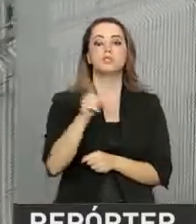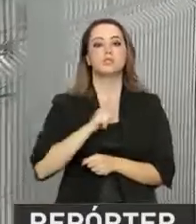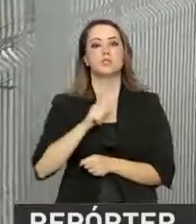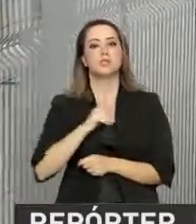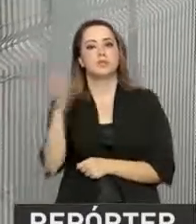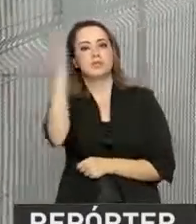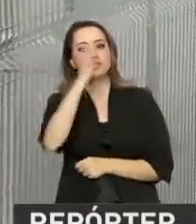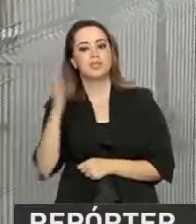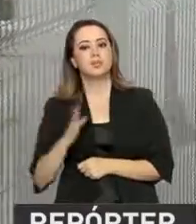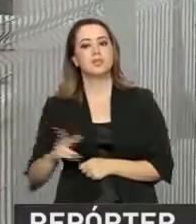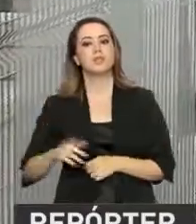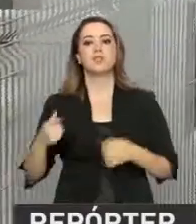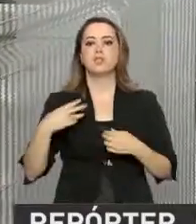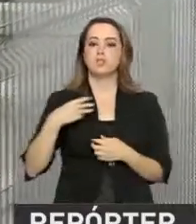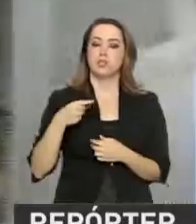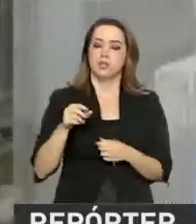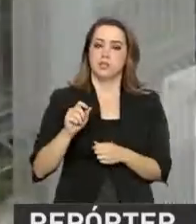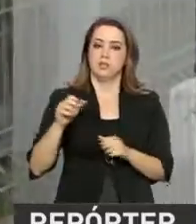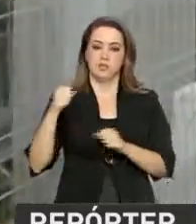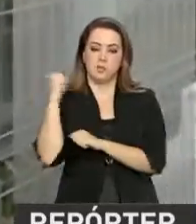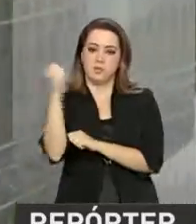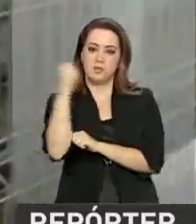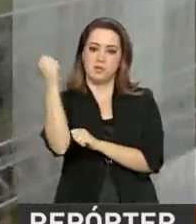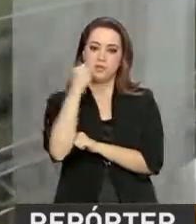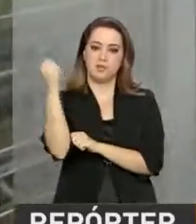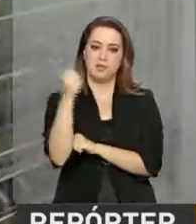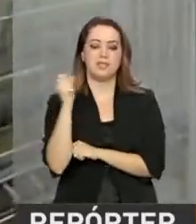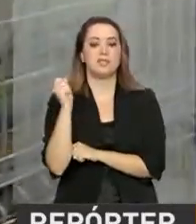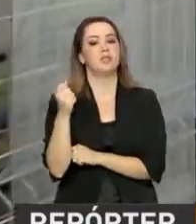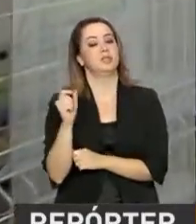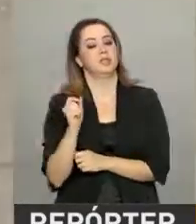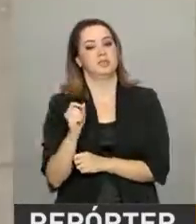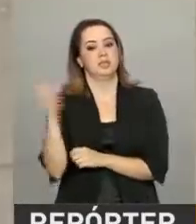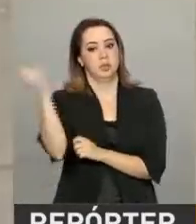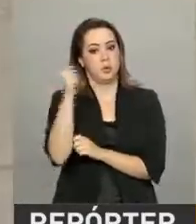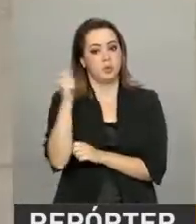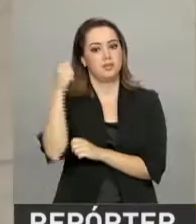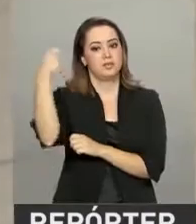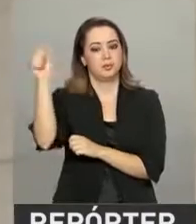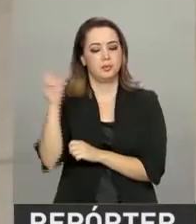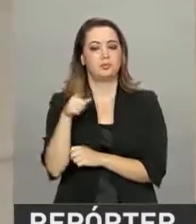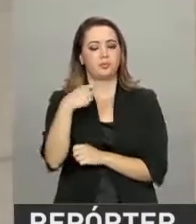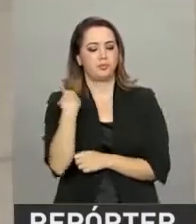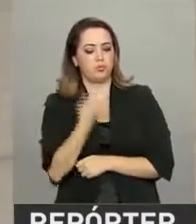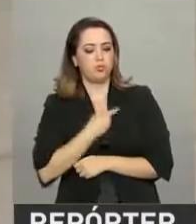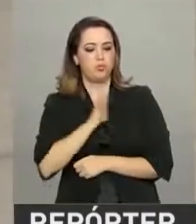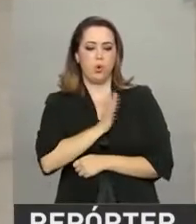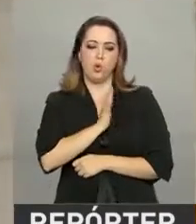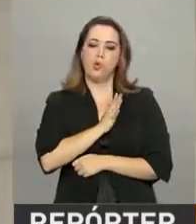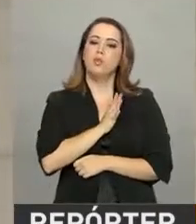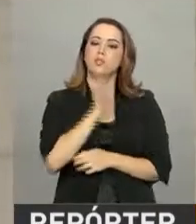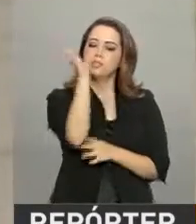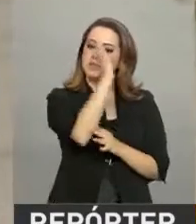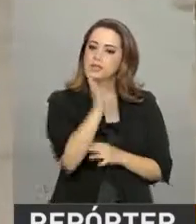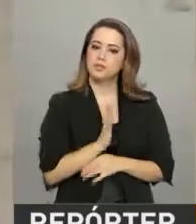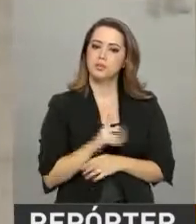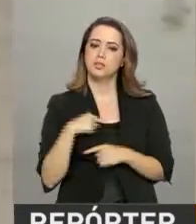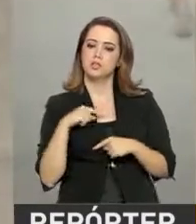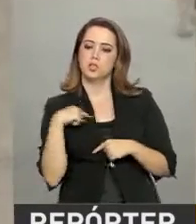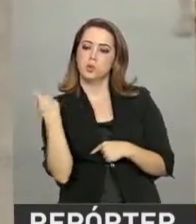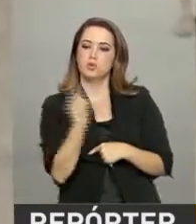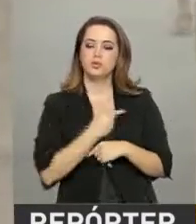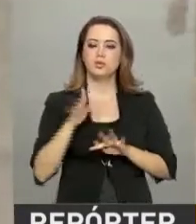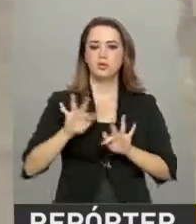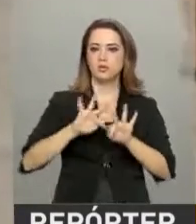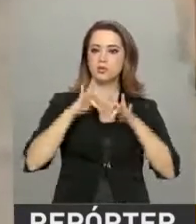brasileira torcendo para a argentina eu sou brasileiro eu só acho que foi um argentino no coração nós somos brasileiros somos família é tudo